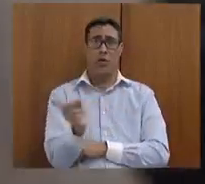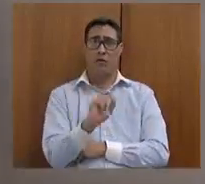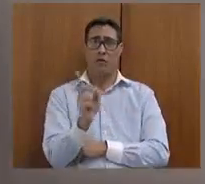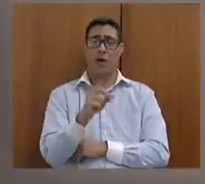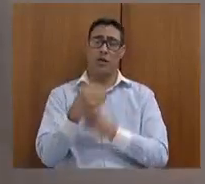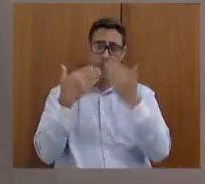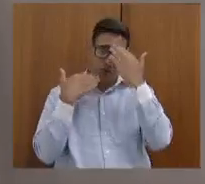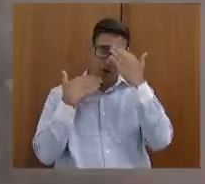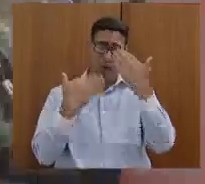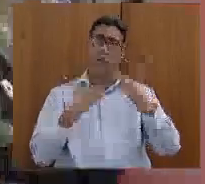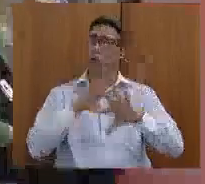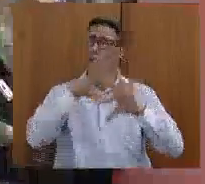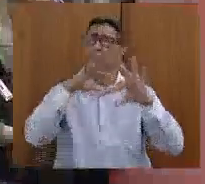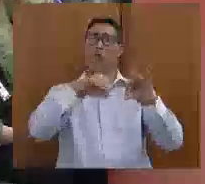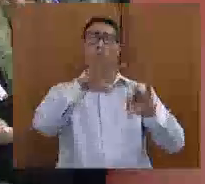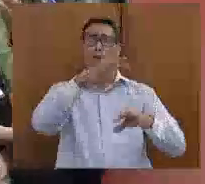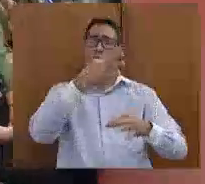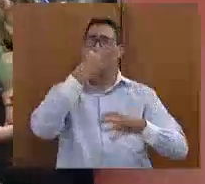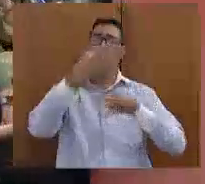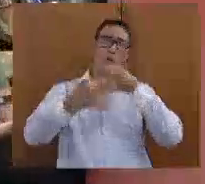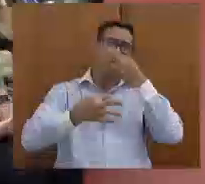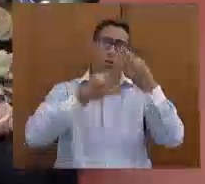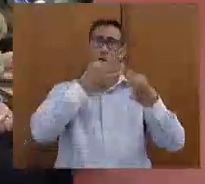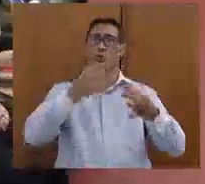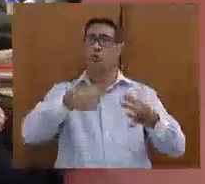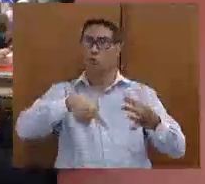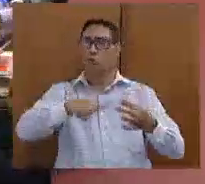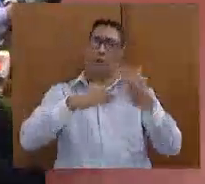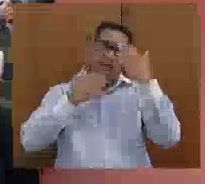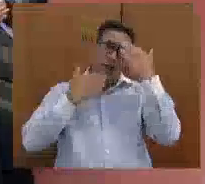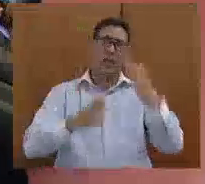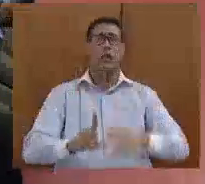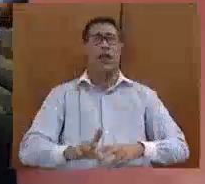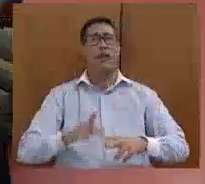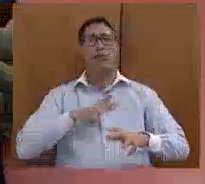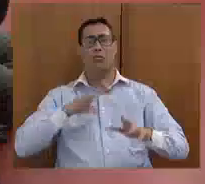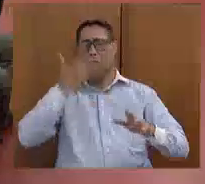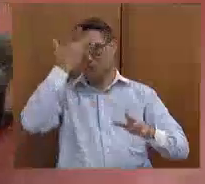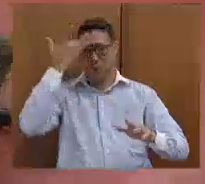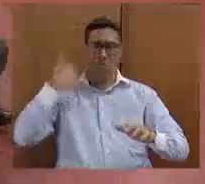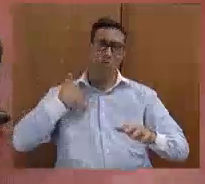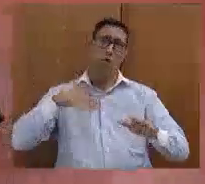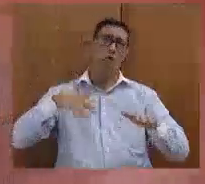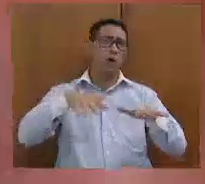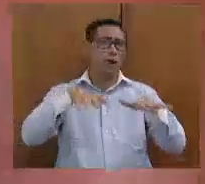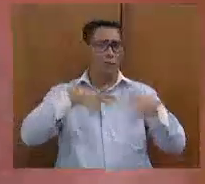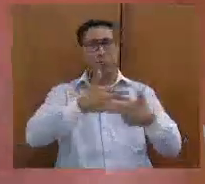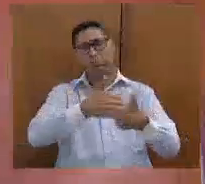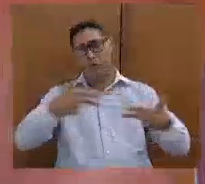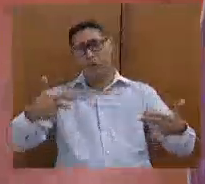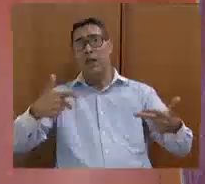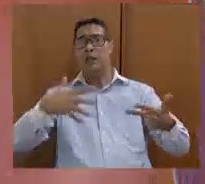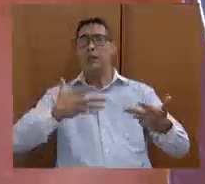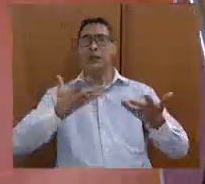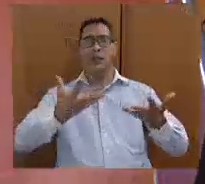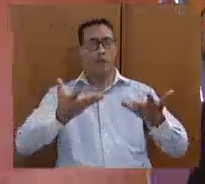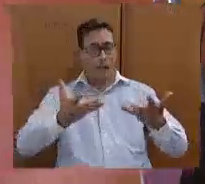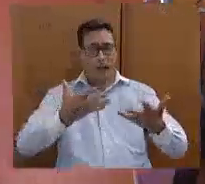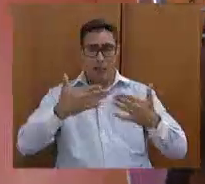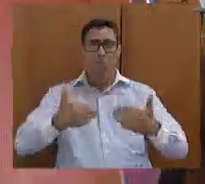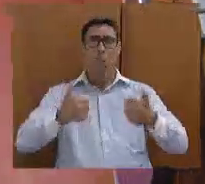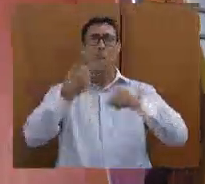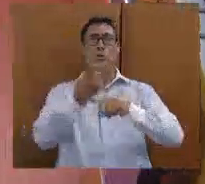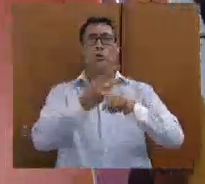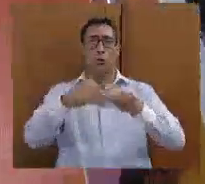todas as sugestões agradeço as reivindicações estamos Atento e dialogando para buscarmos o melhor plano